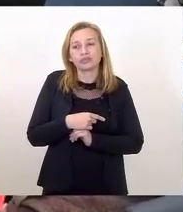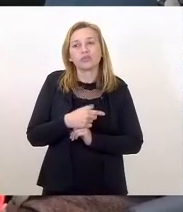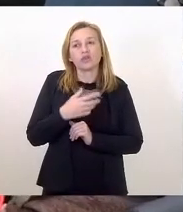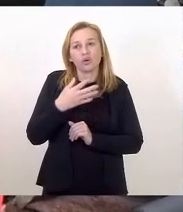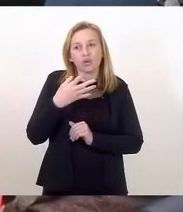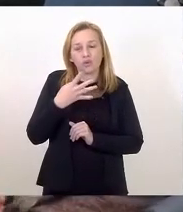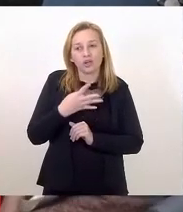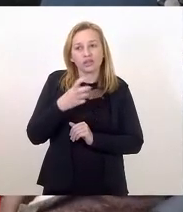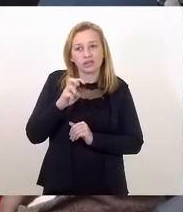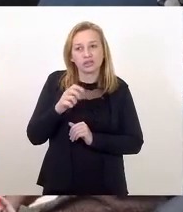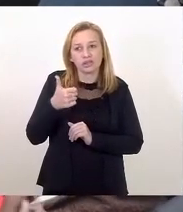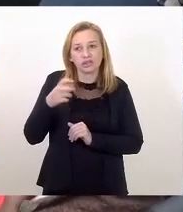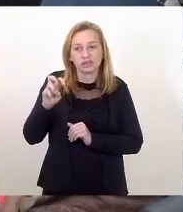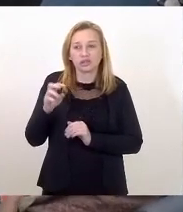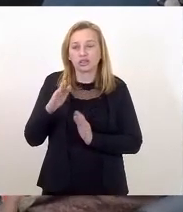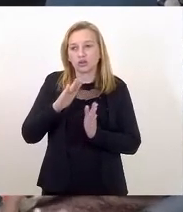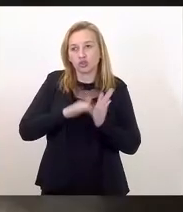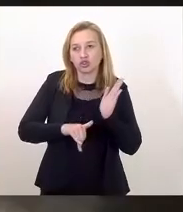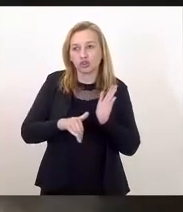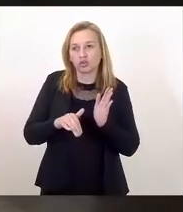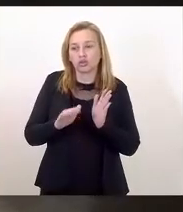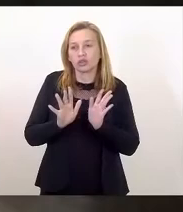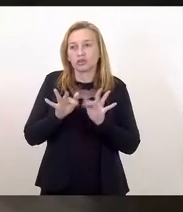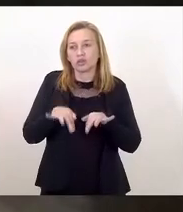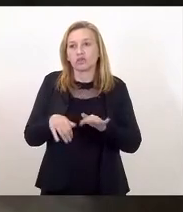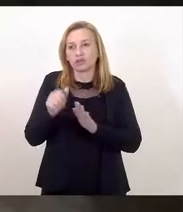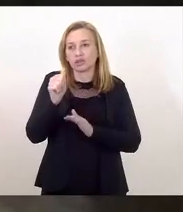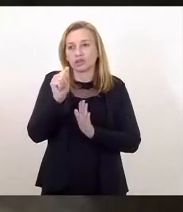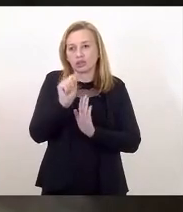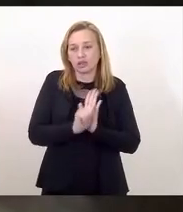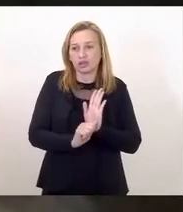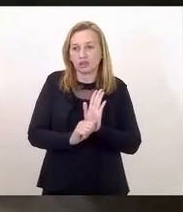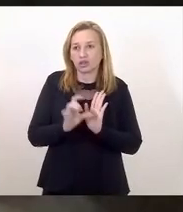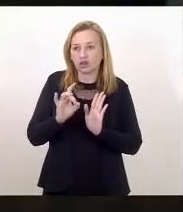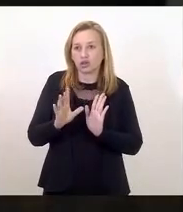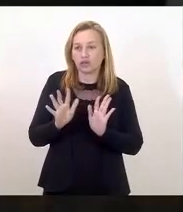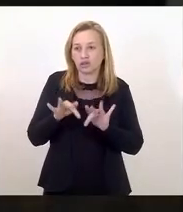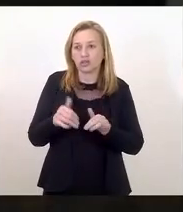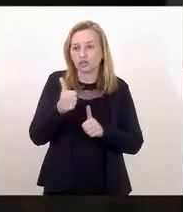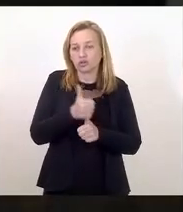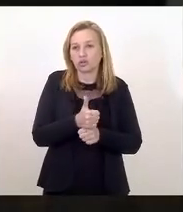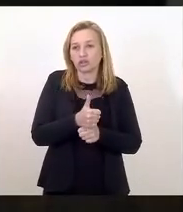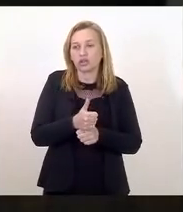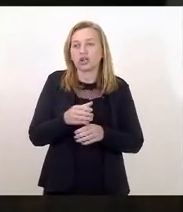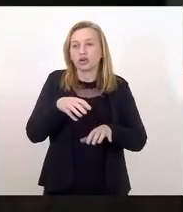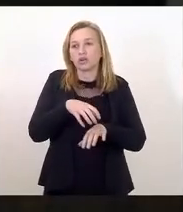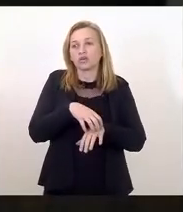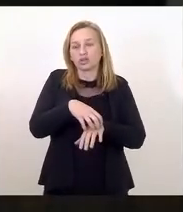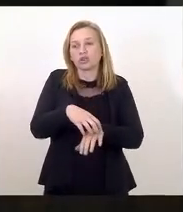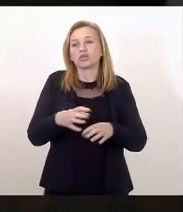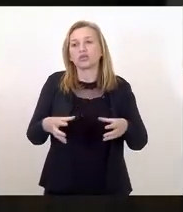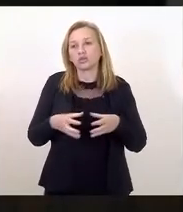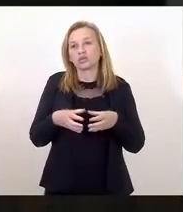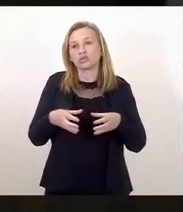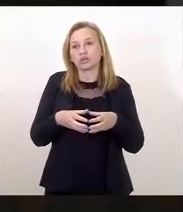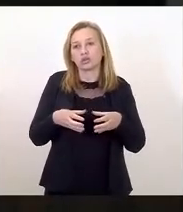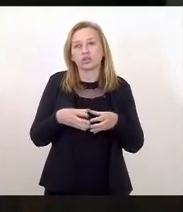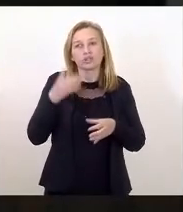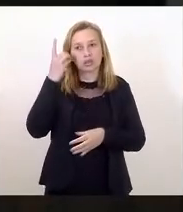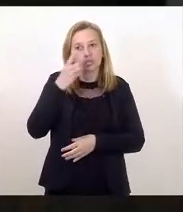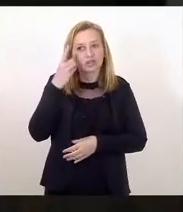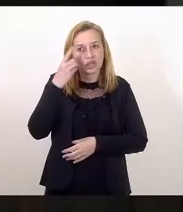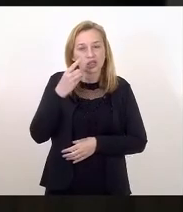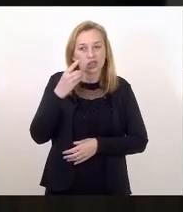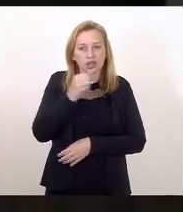4515, então eu retiro a forma final de redação, apenas concluindo por substitutivo, senhor presidente. Pela Comissão de Transporte, deputado, deputada Enfermeira